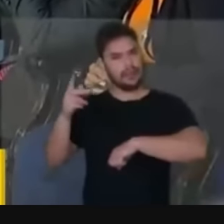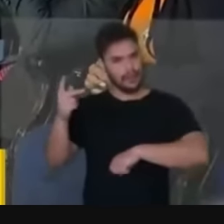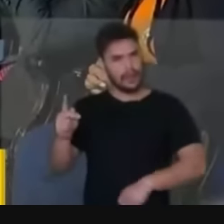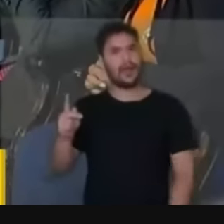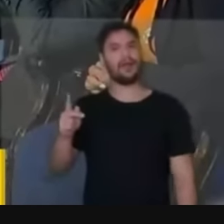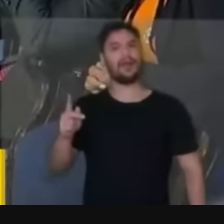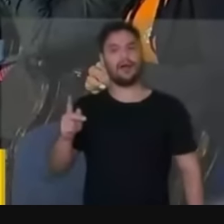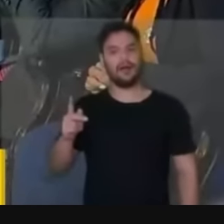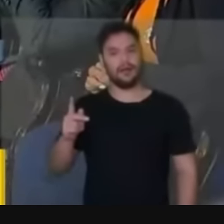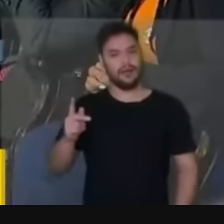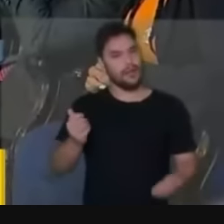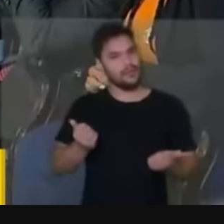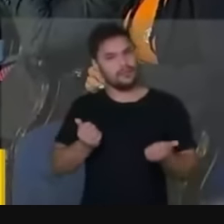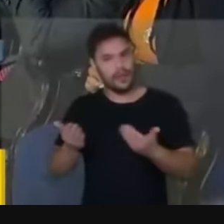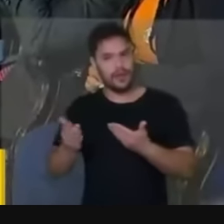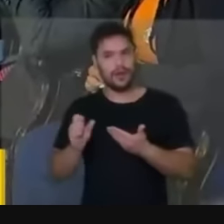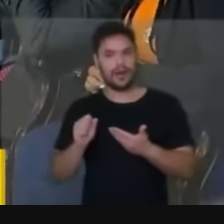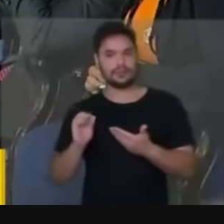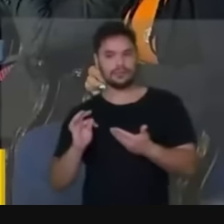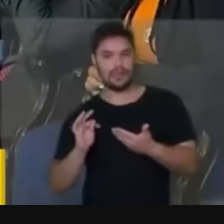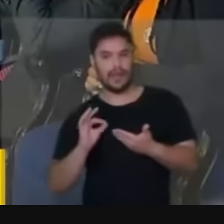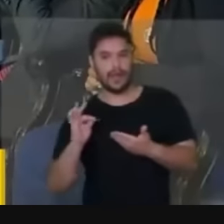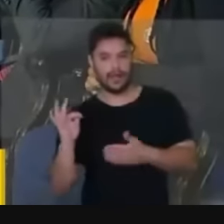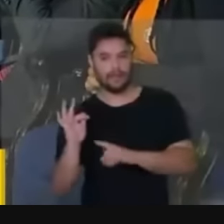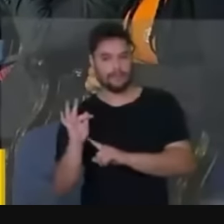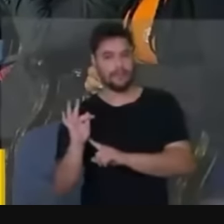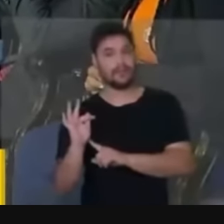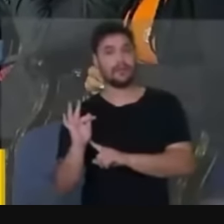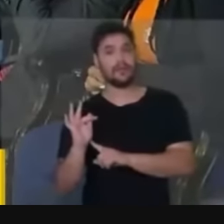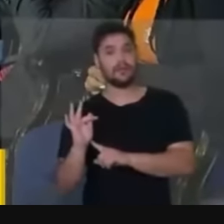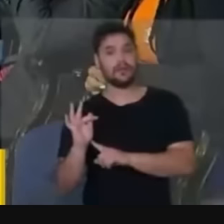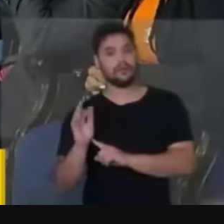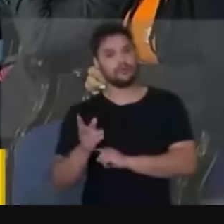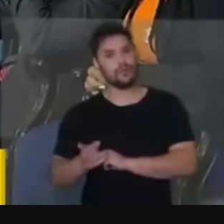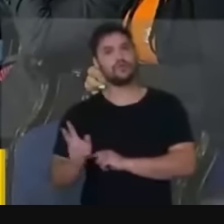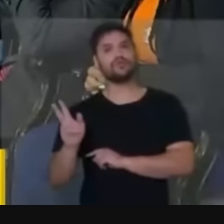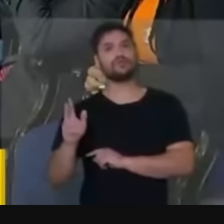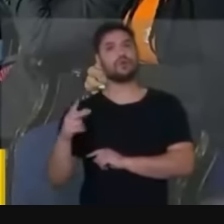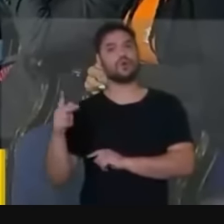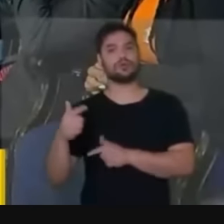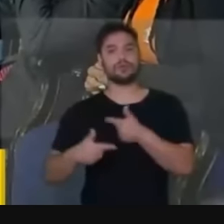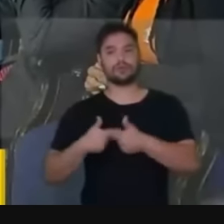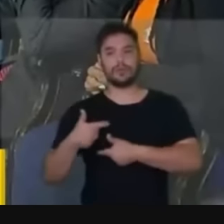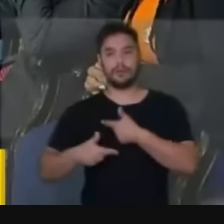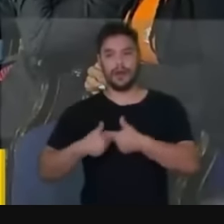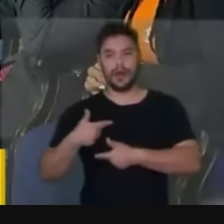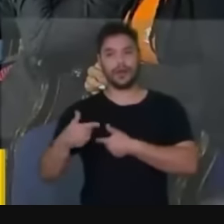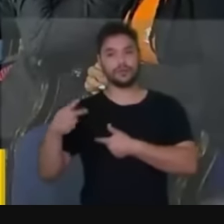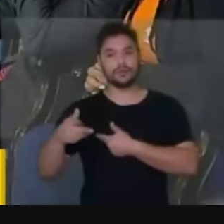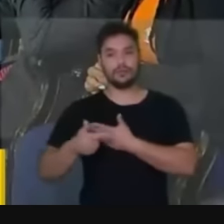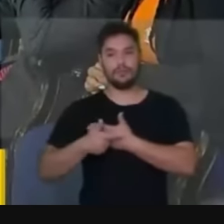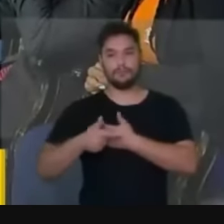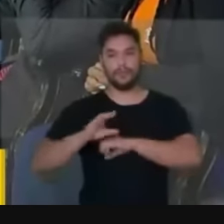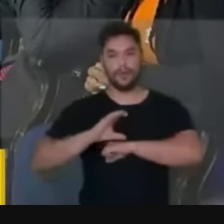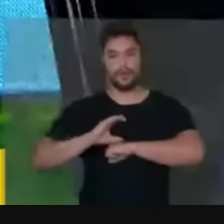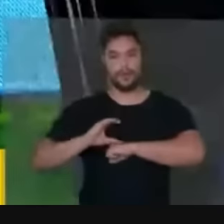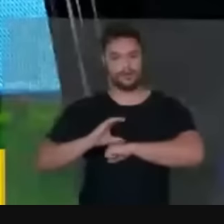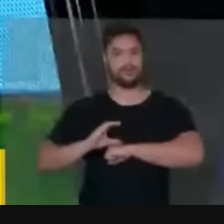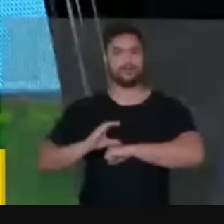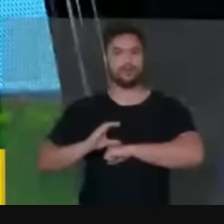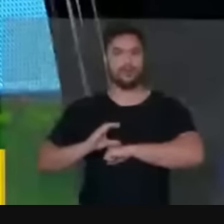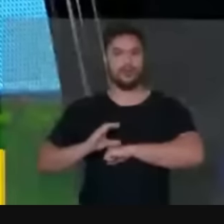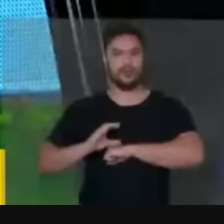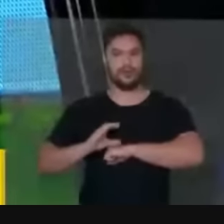que o Supremo Tribunal Federal não deixasse de cumprir sua missão constitucional nem por um